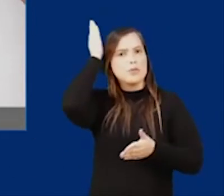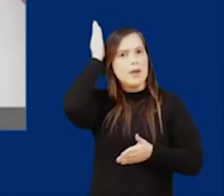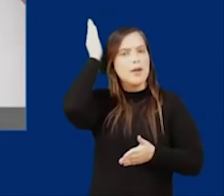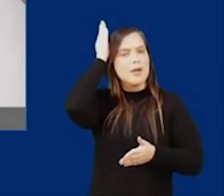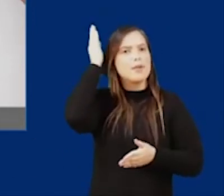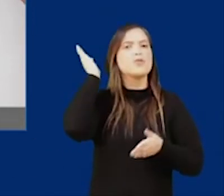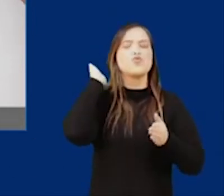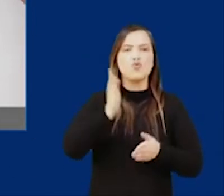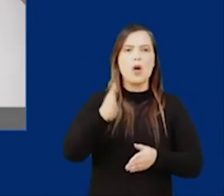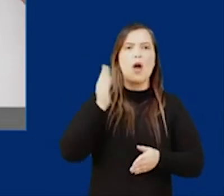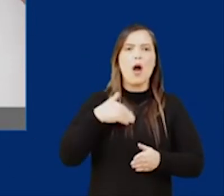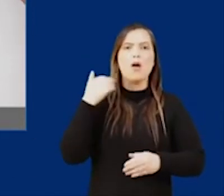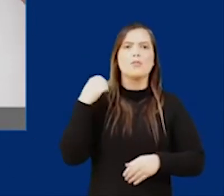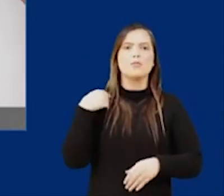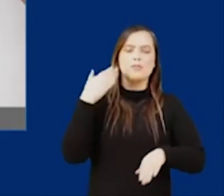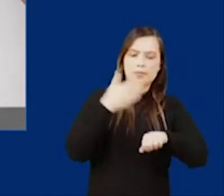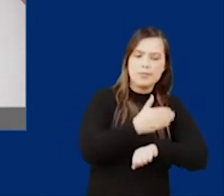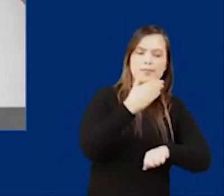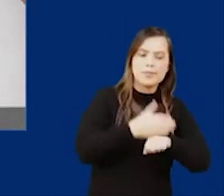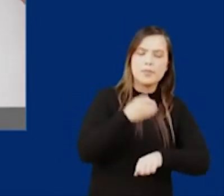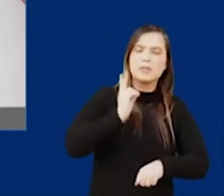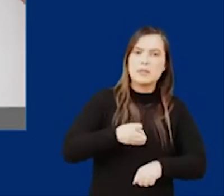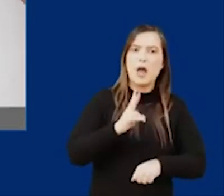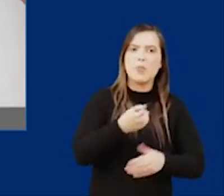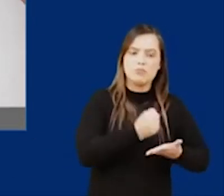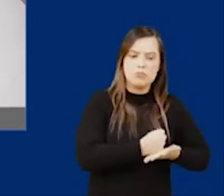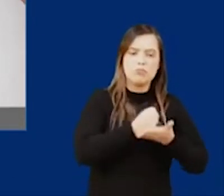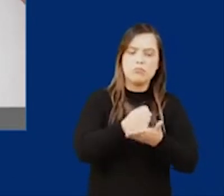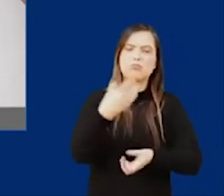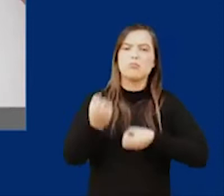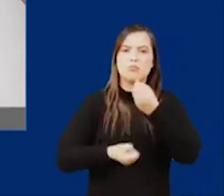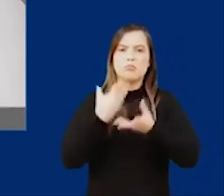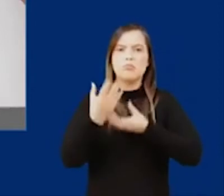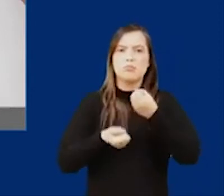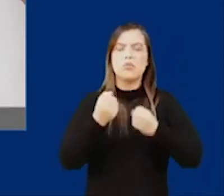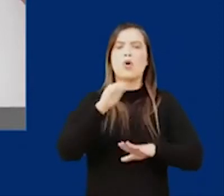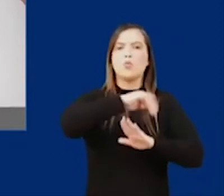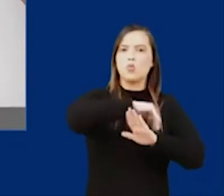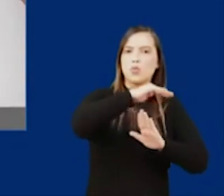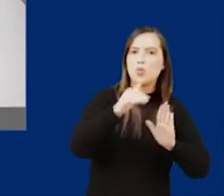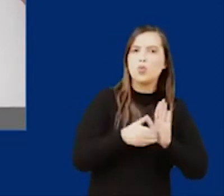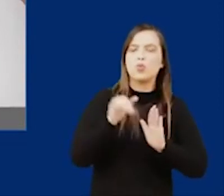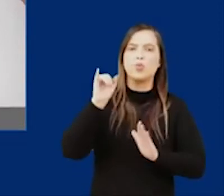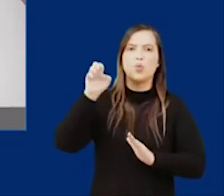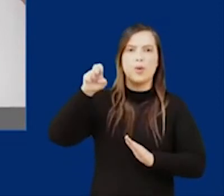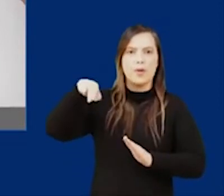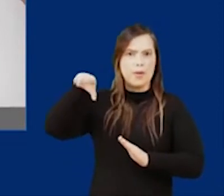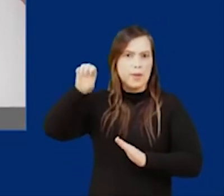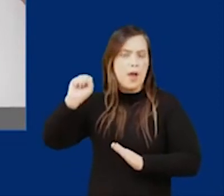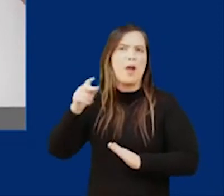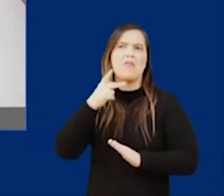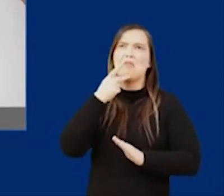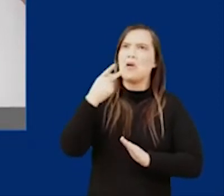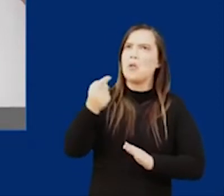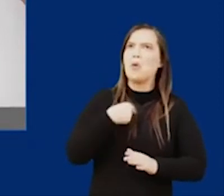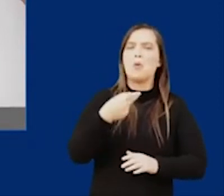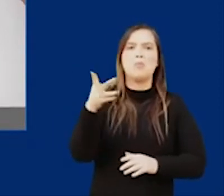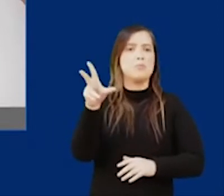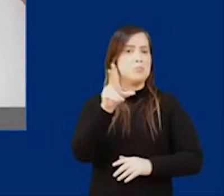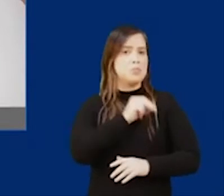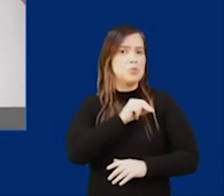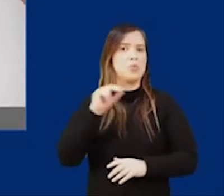frequenta o SESC há um bom tempo, levando informação e tudo isso que a Inês trouxe de rico, né, que é